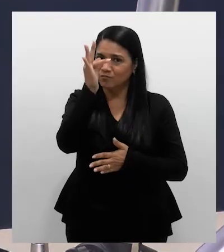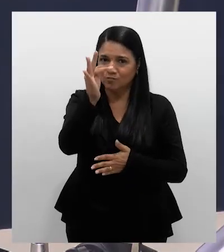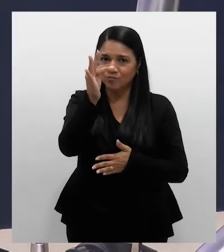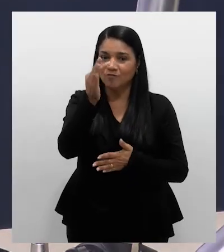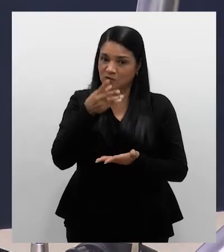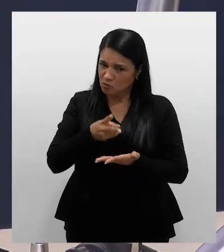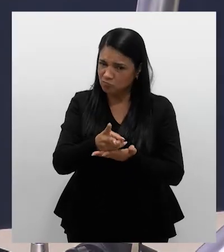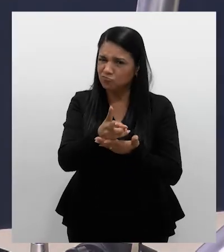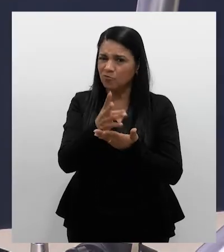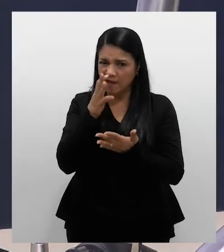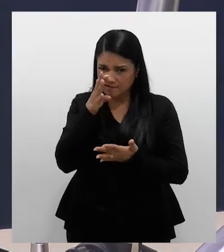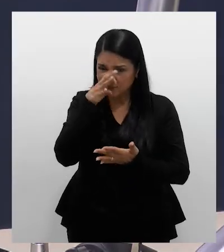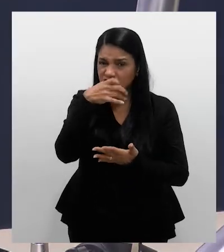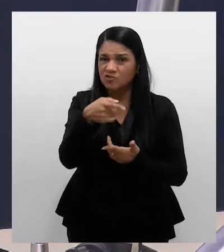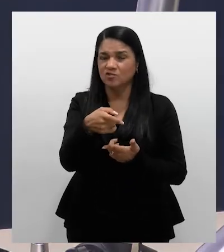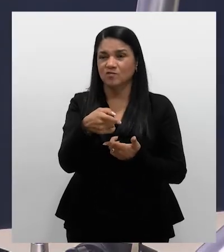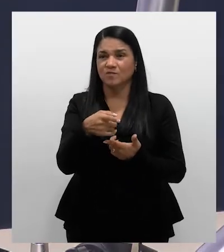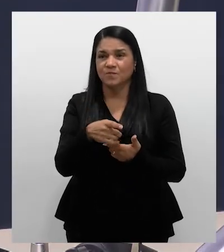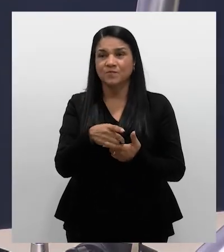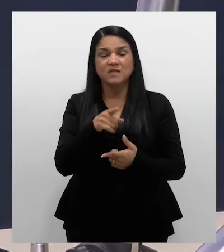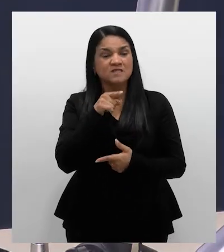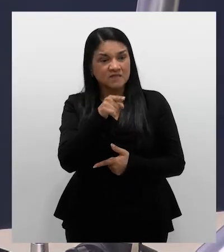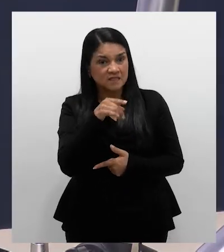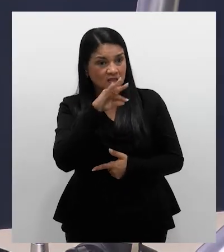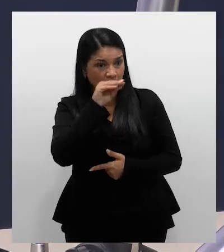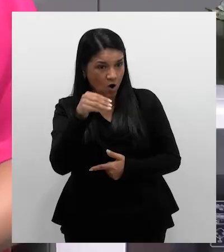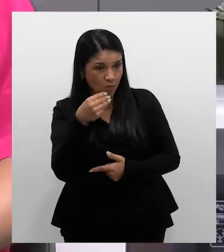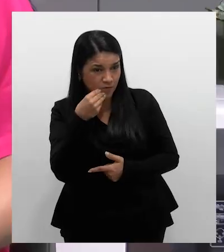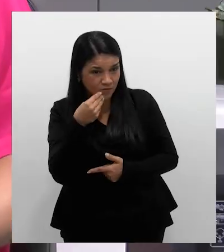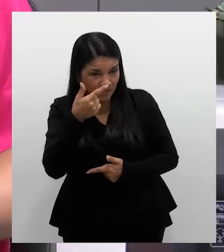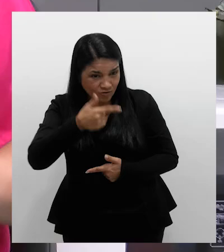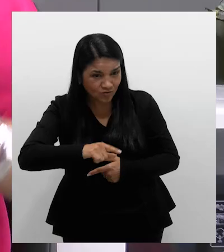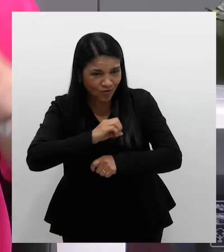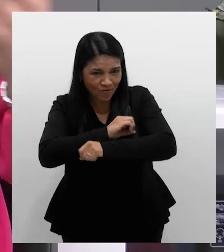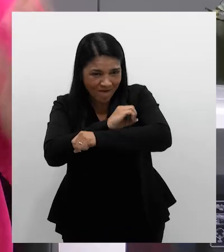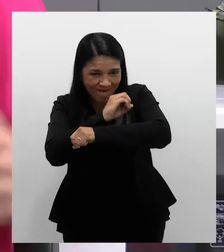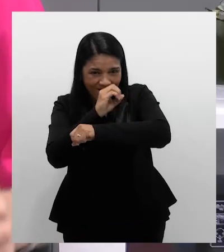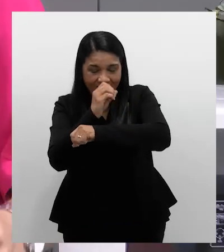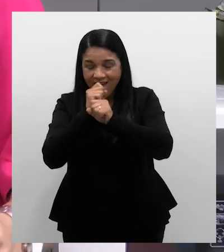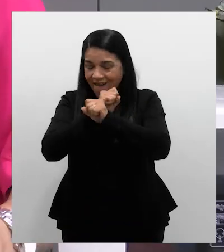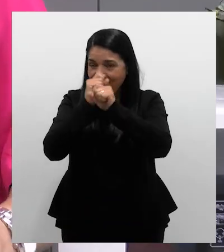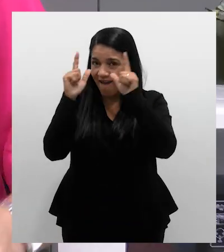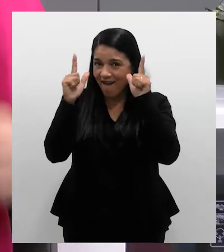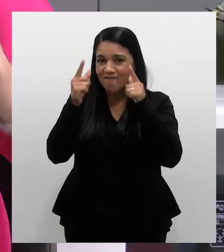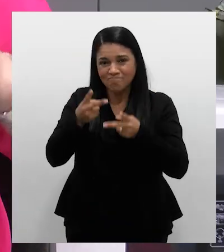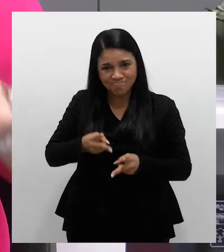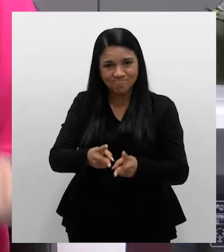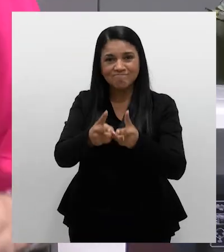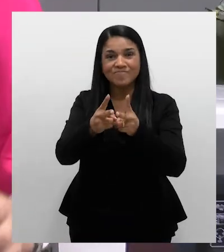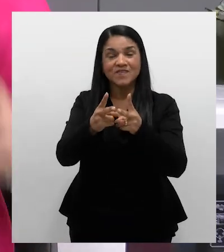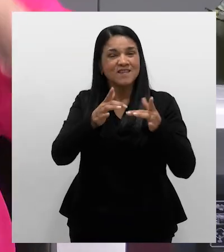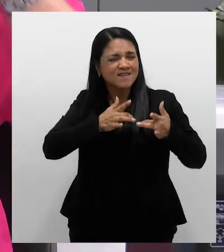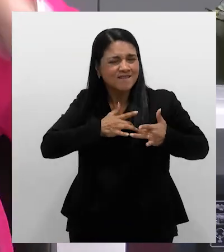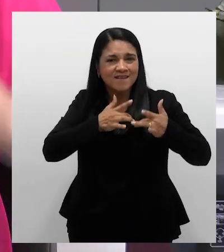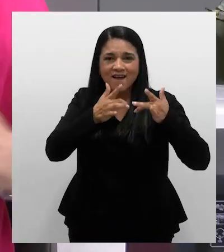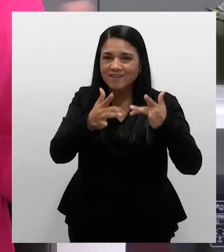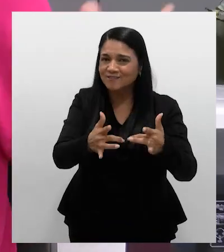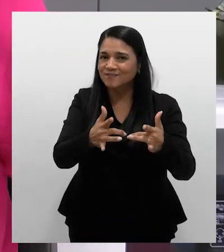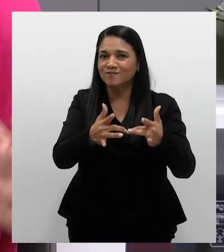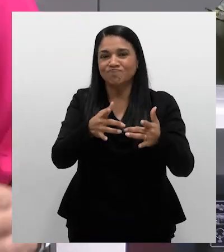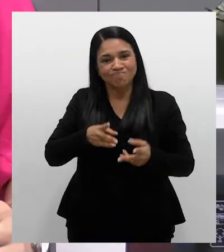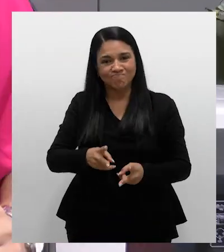amanhã, que vai ser de novo você em busca do sim. Se você tem a oportunidade de ver o sol nascer de novo, vai com tudo. Graças a